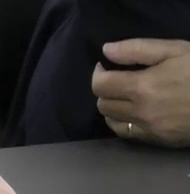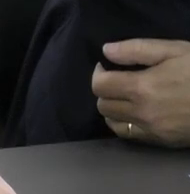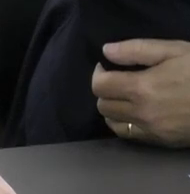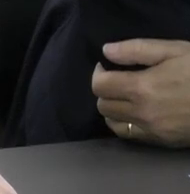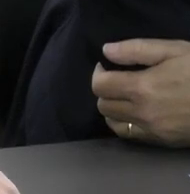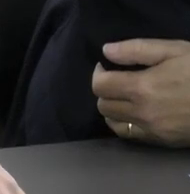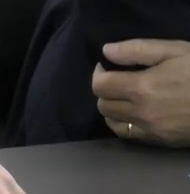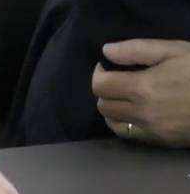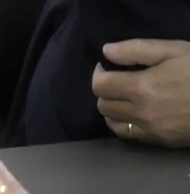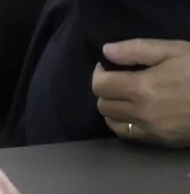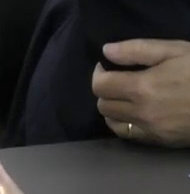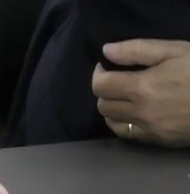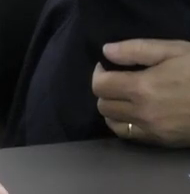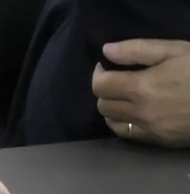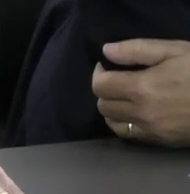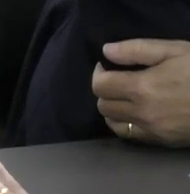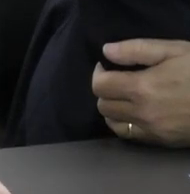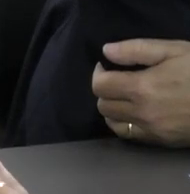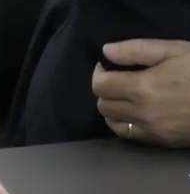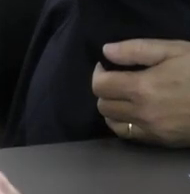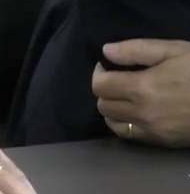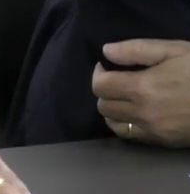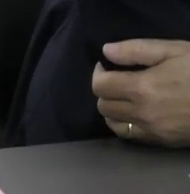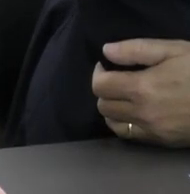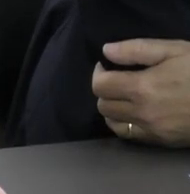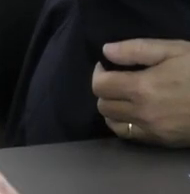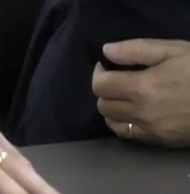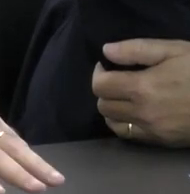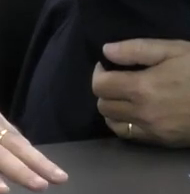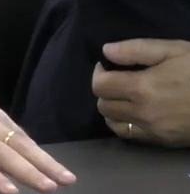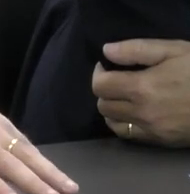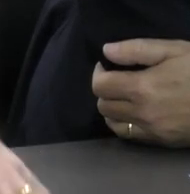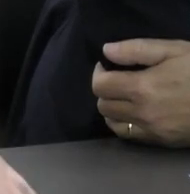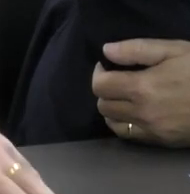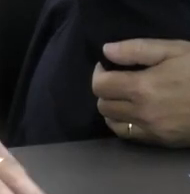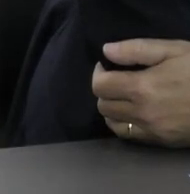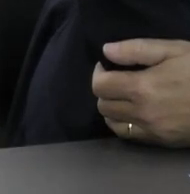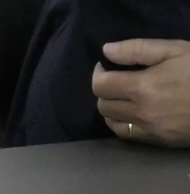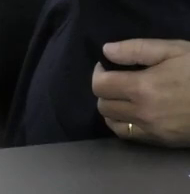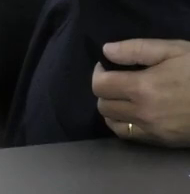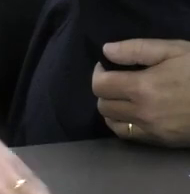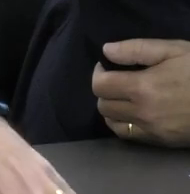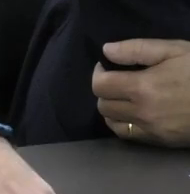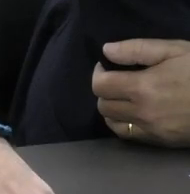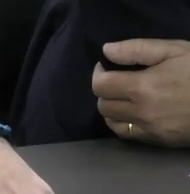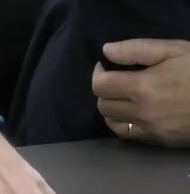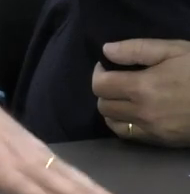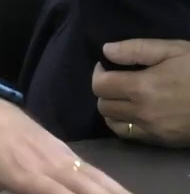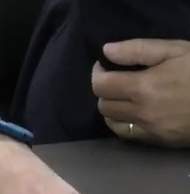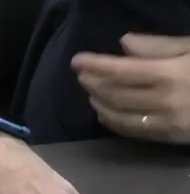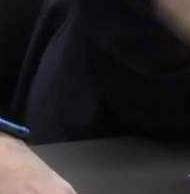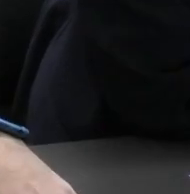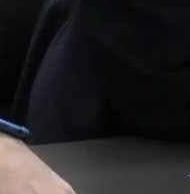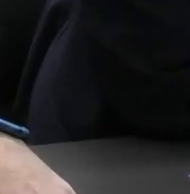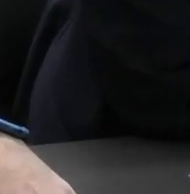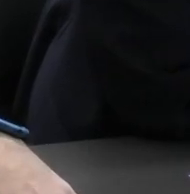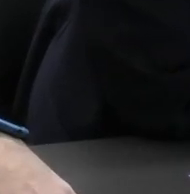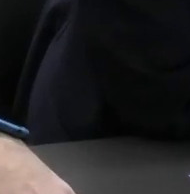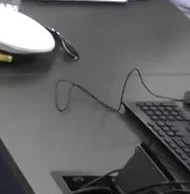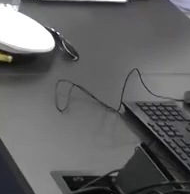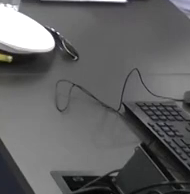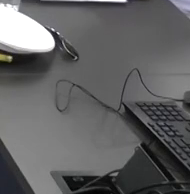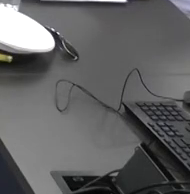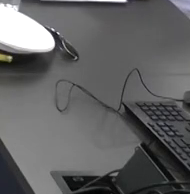civil, responsabilidade civil de nenhum agente público envolvido, nem dos portos, nem da capitania, seja ele qual